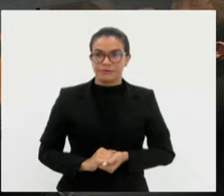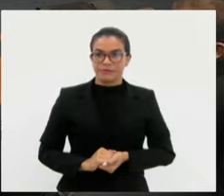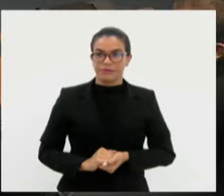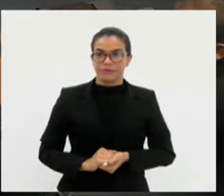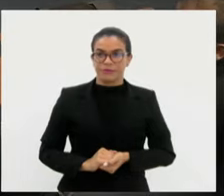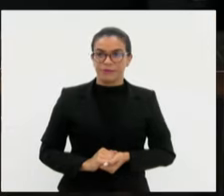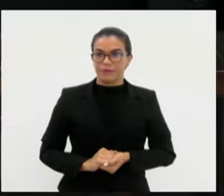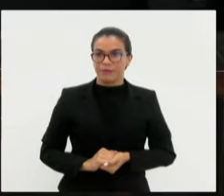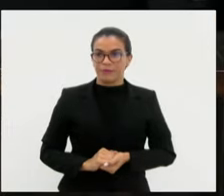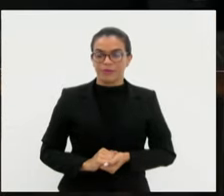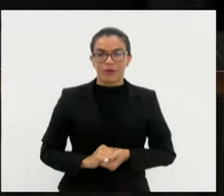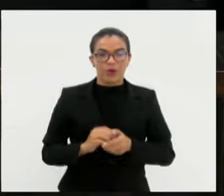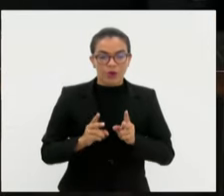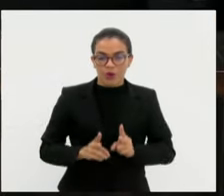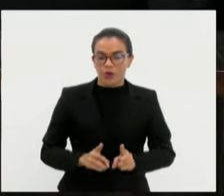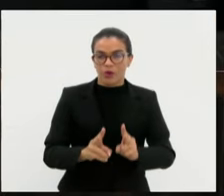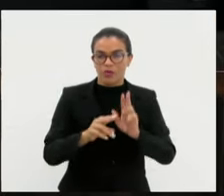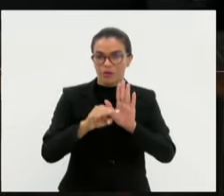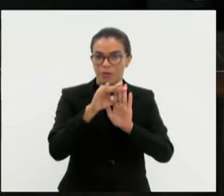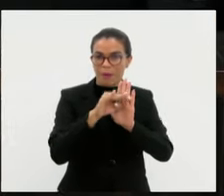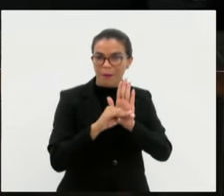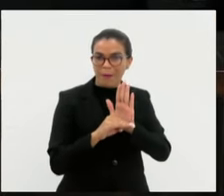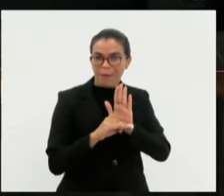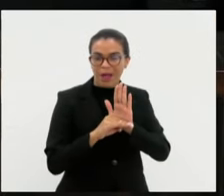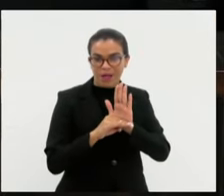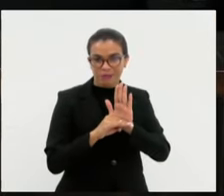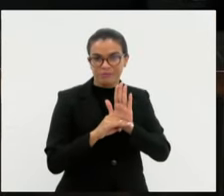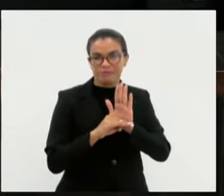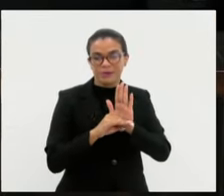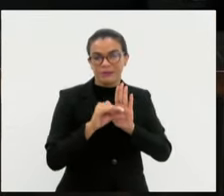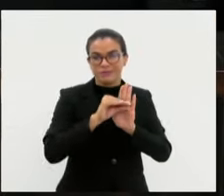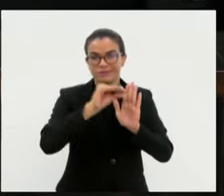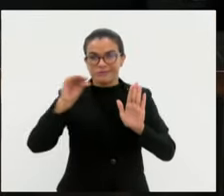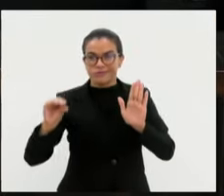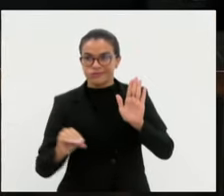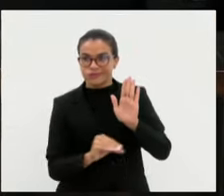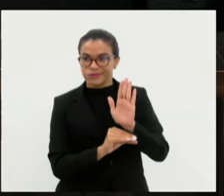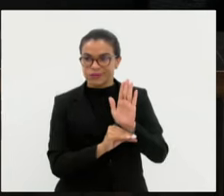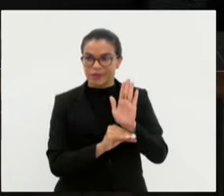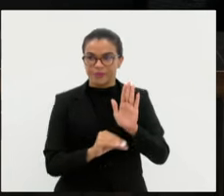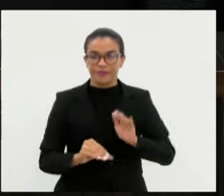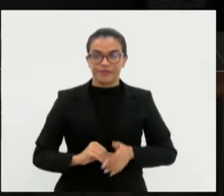A gente segue a pauta e retorna, então, Serafini, antes de encerrar.